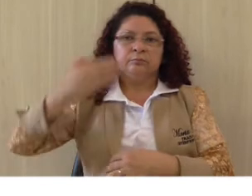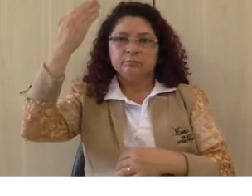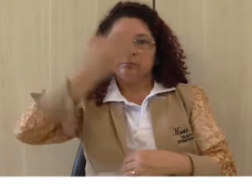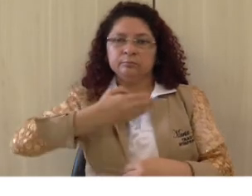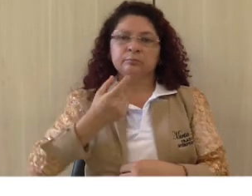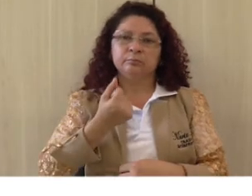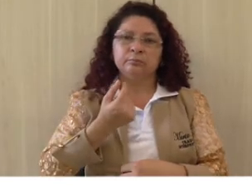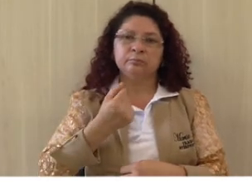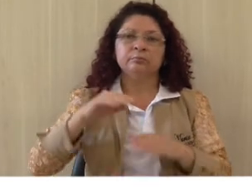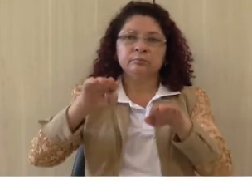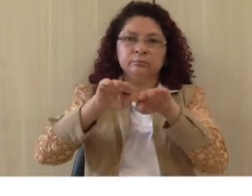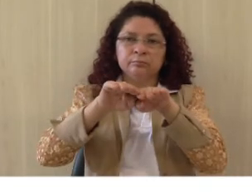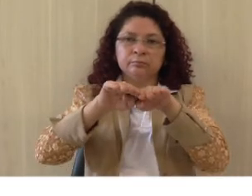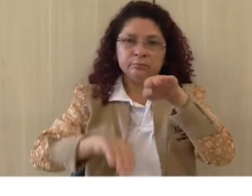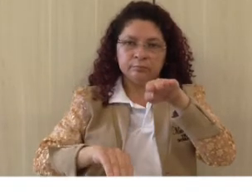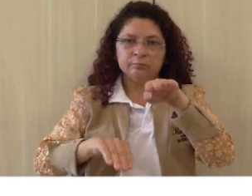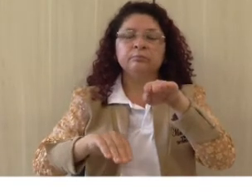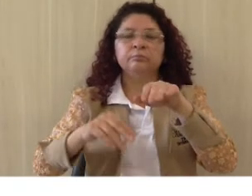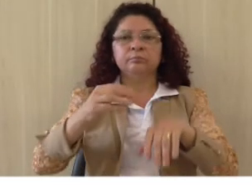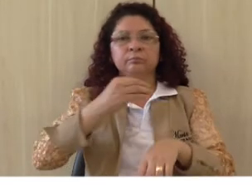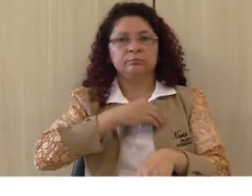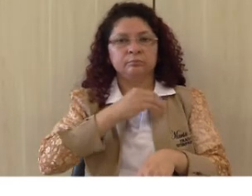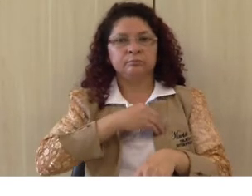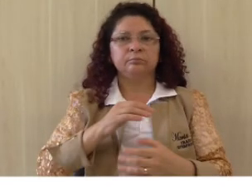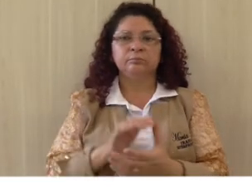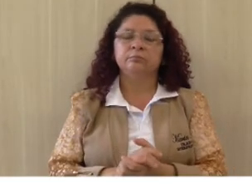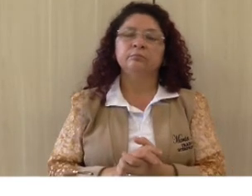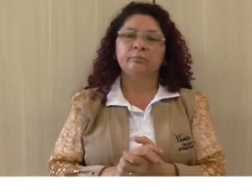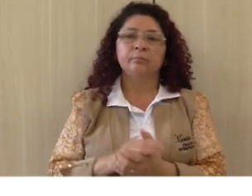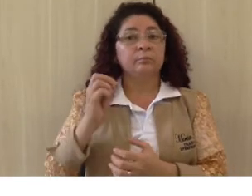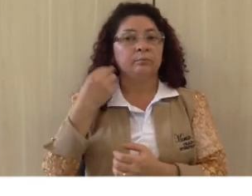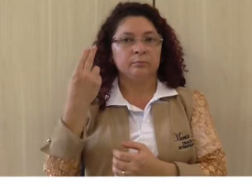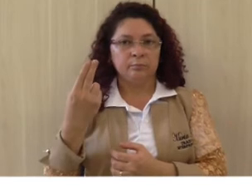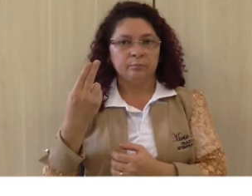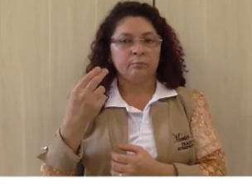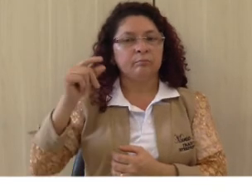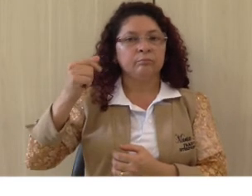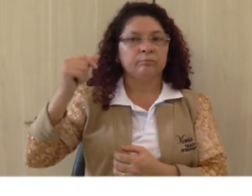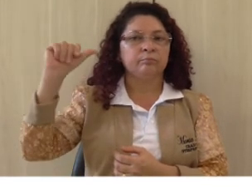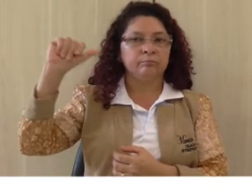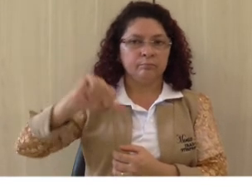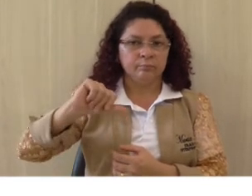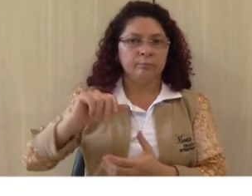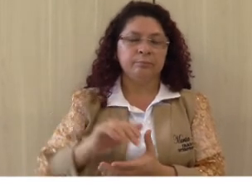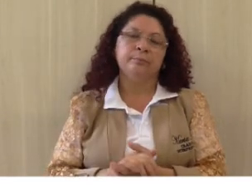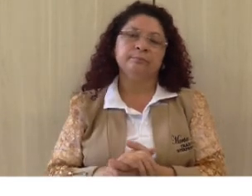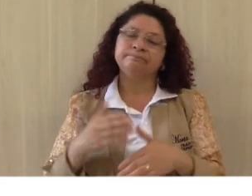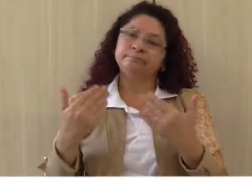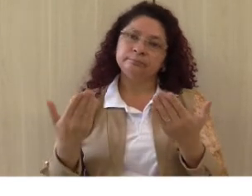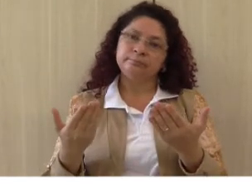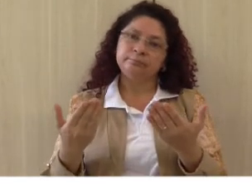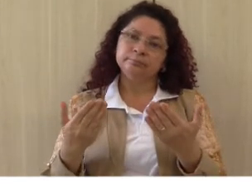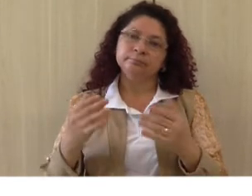renda familiar inferior a 10 salários mínimos, ou ao de menor renda familiar, quando